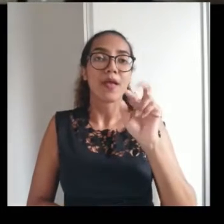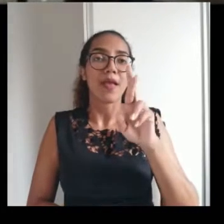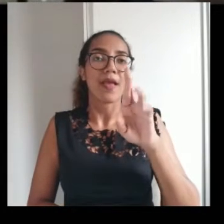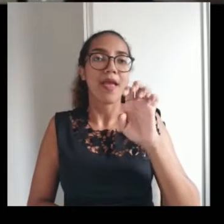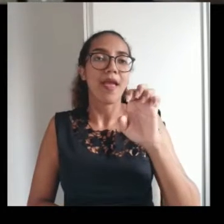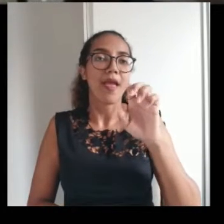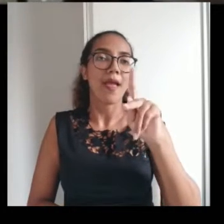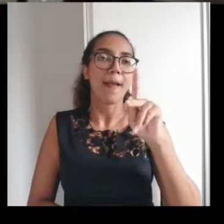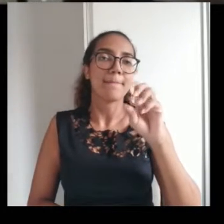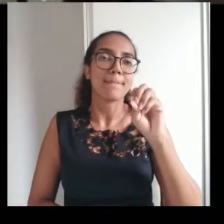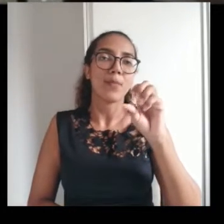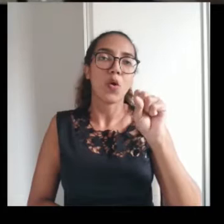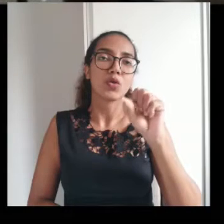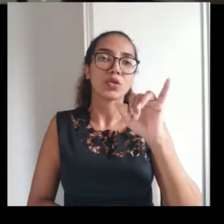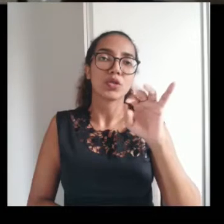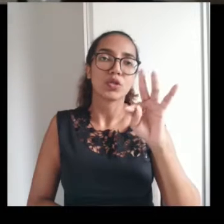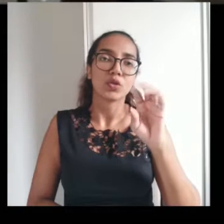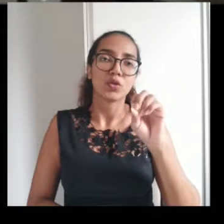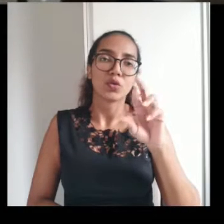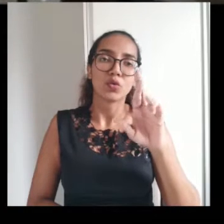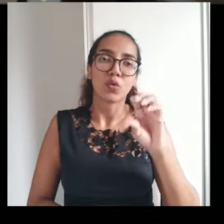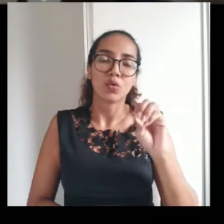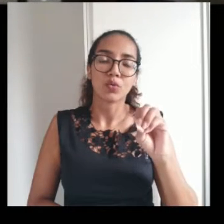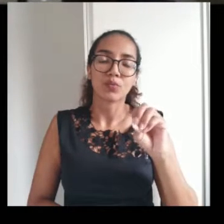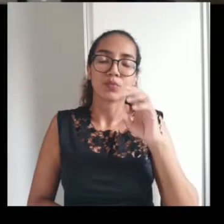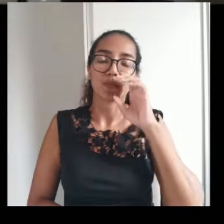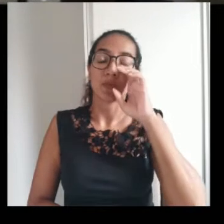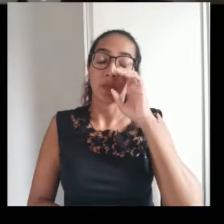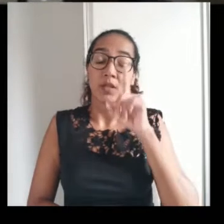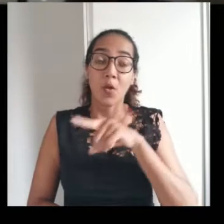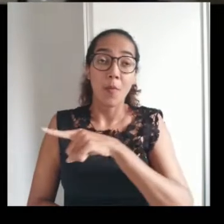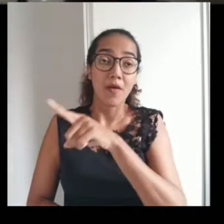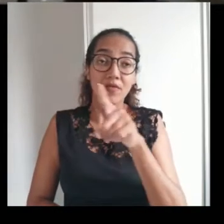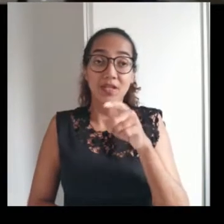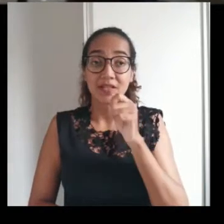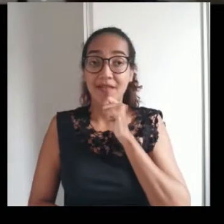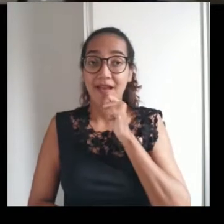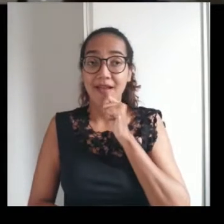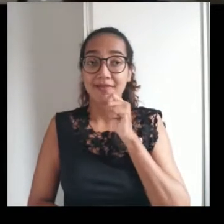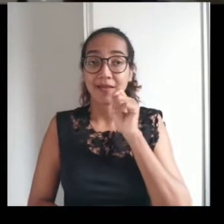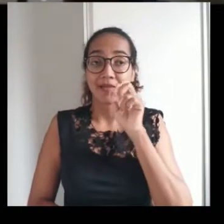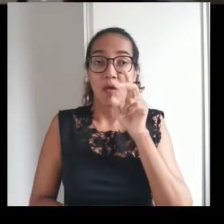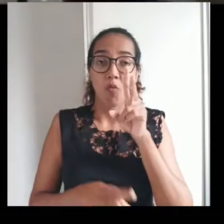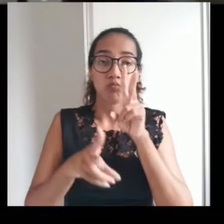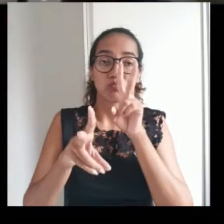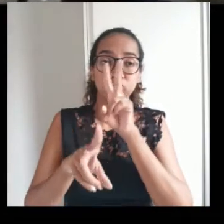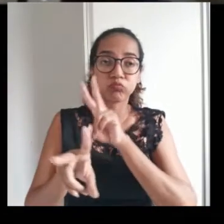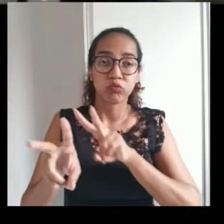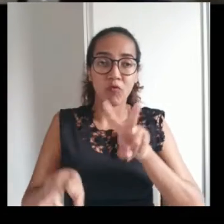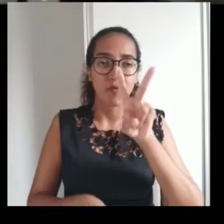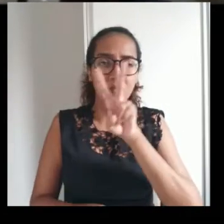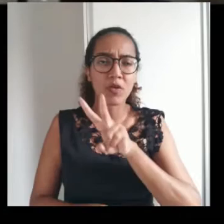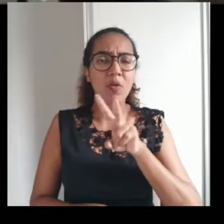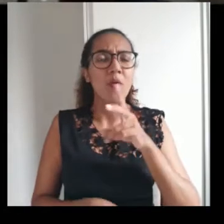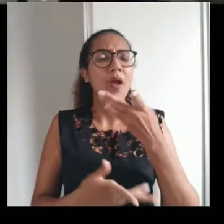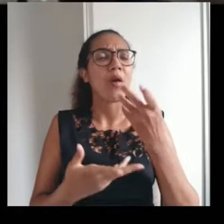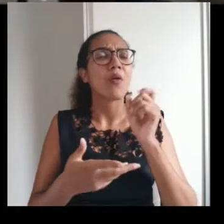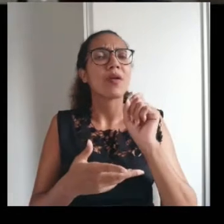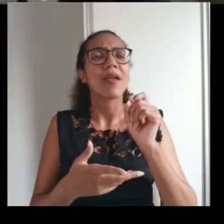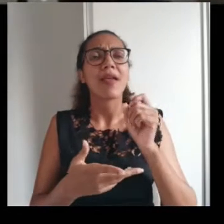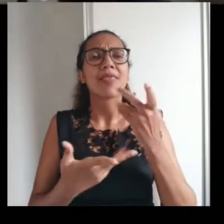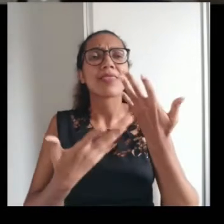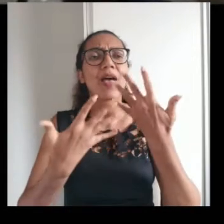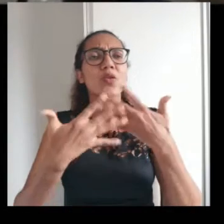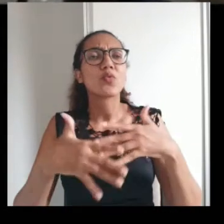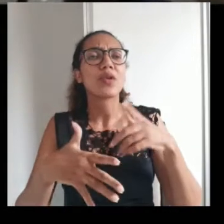né, é muito comum a gente ter num sistema, seja em Java ou em outra